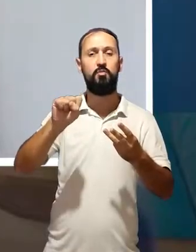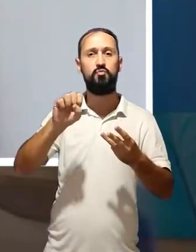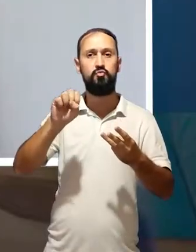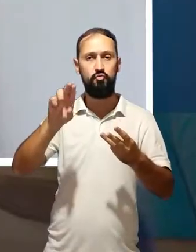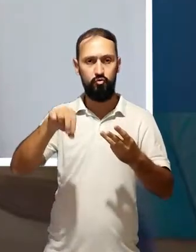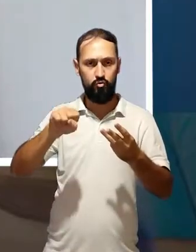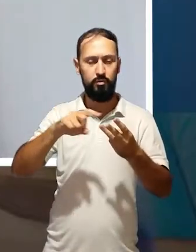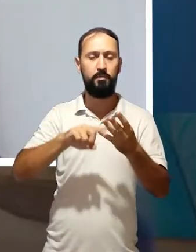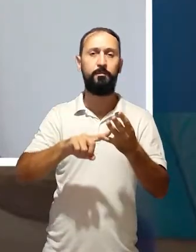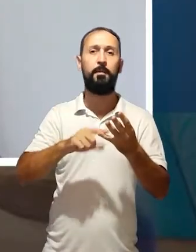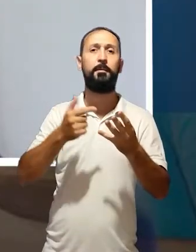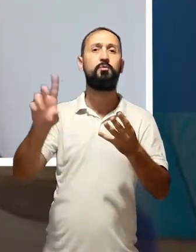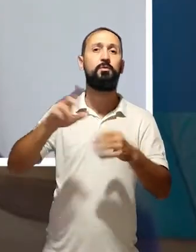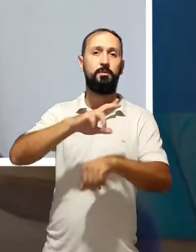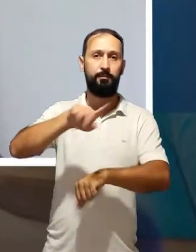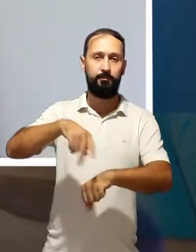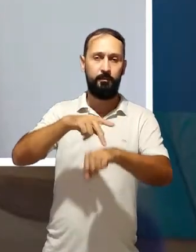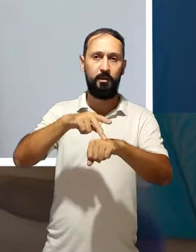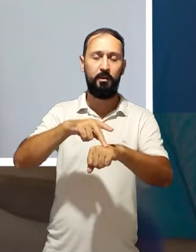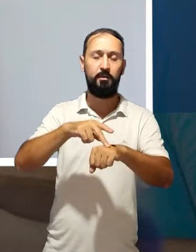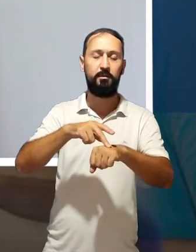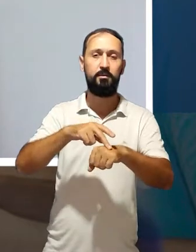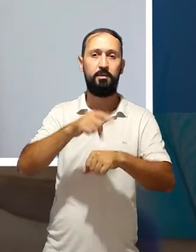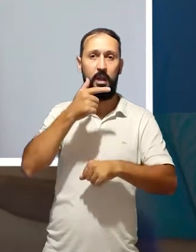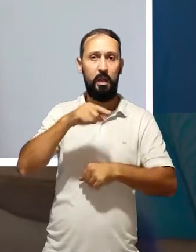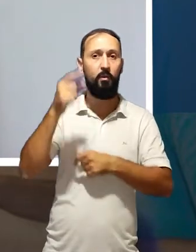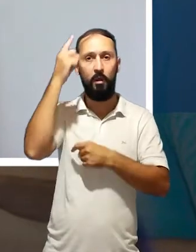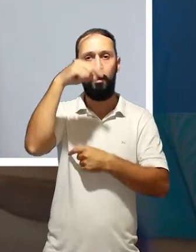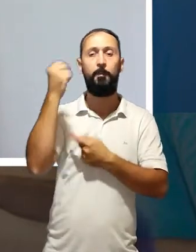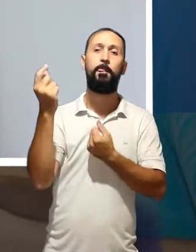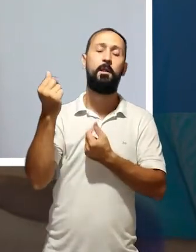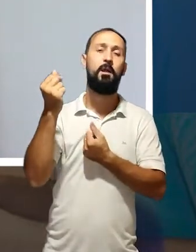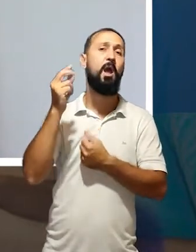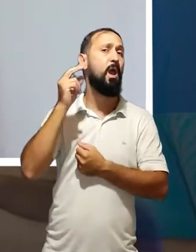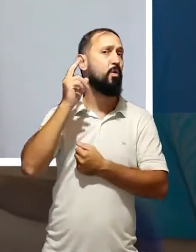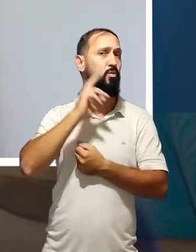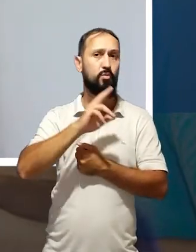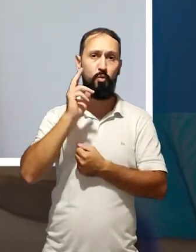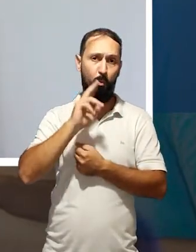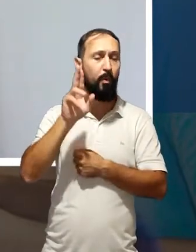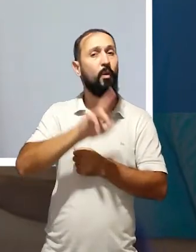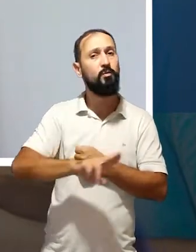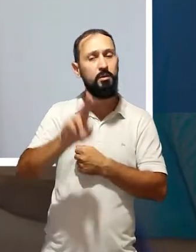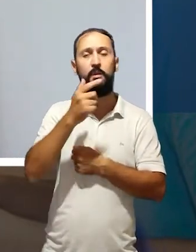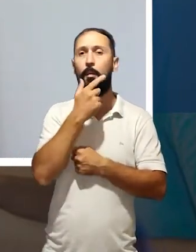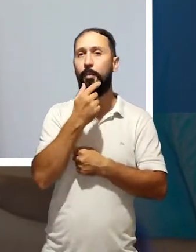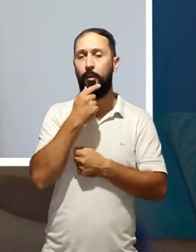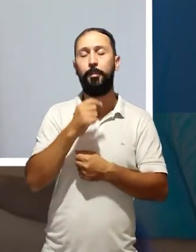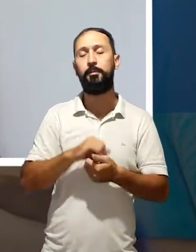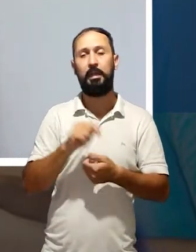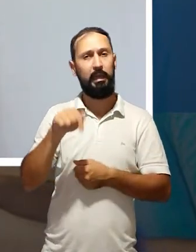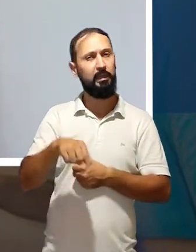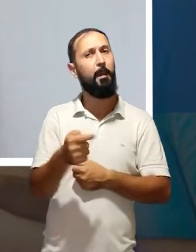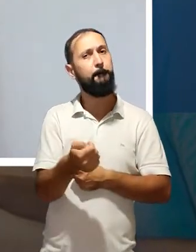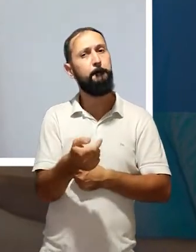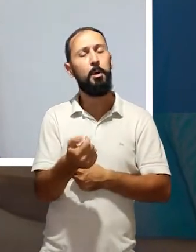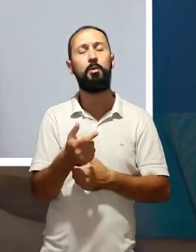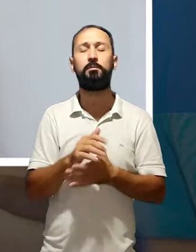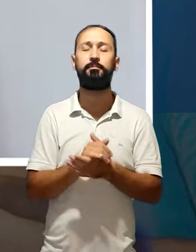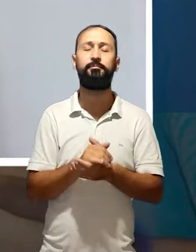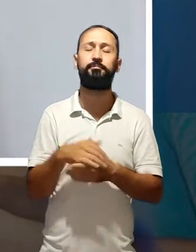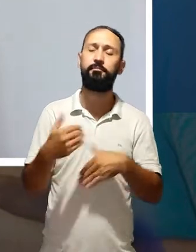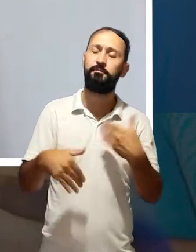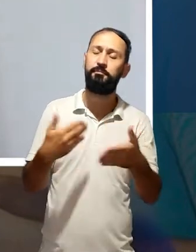no português não, mas nos países de língua espanhola, o nome Jesus é muito usado para homens, aqui